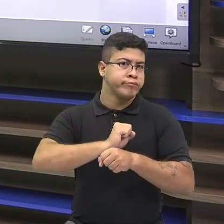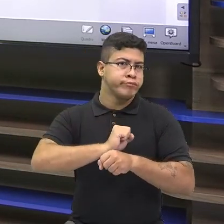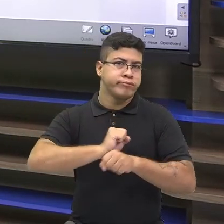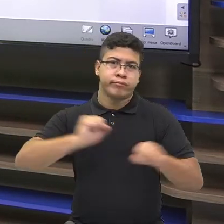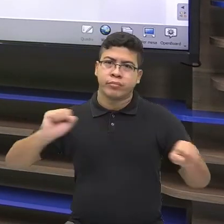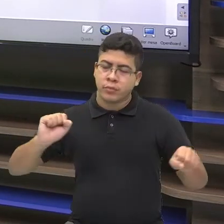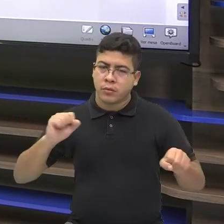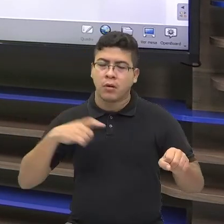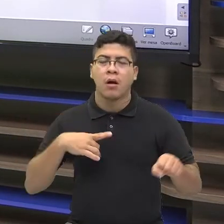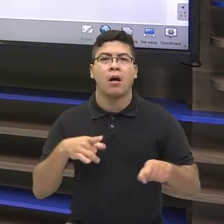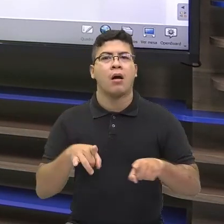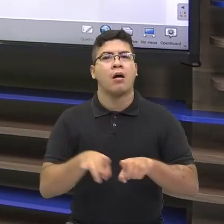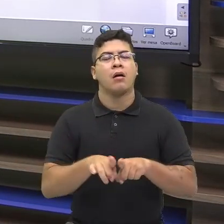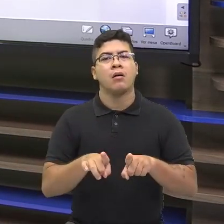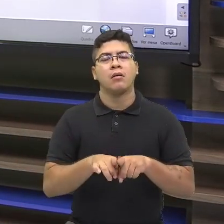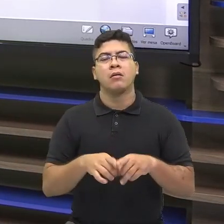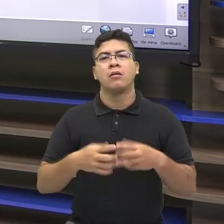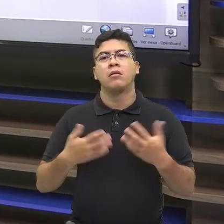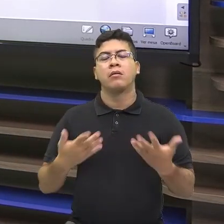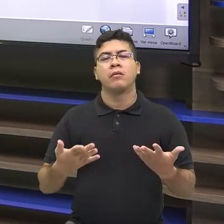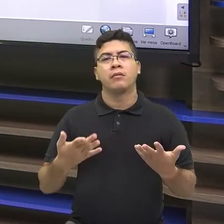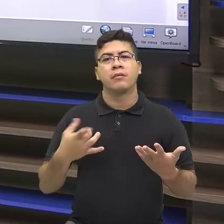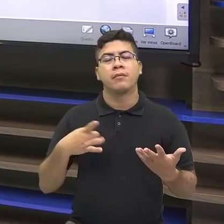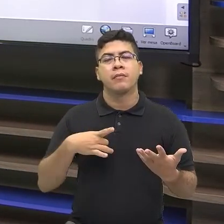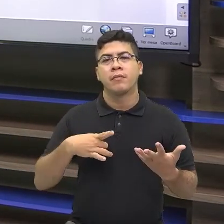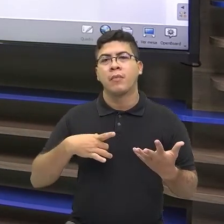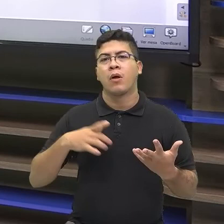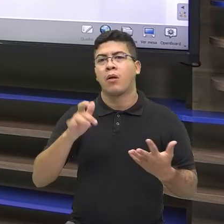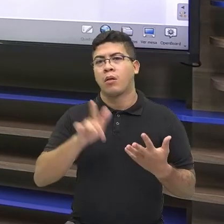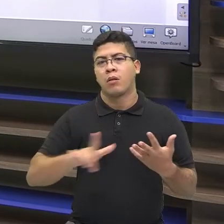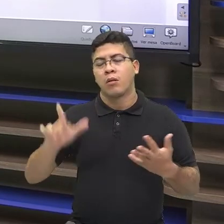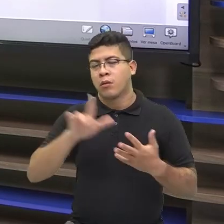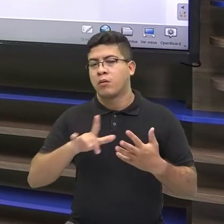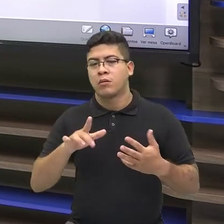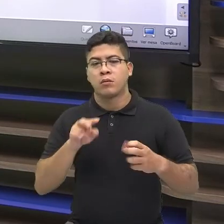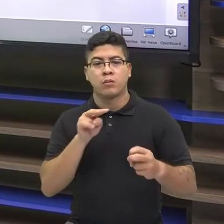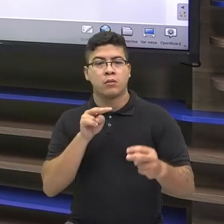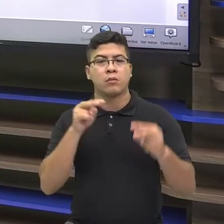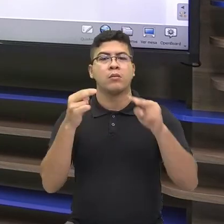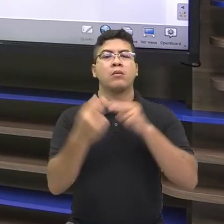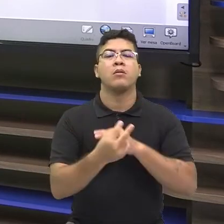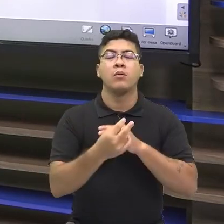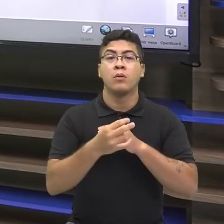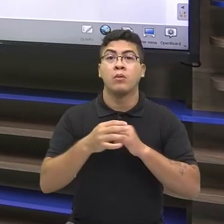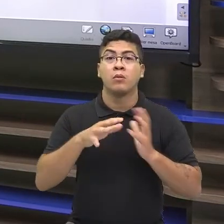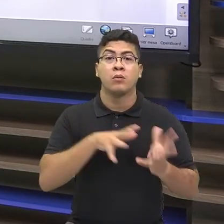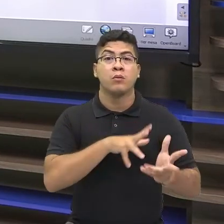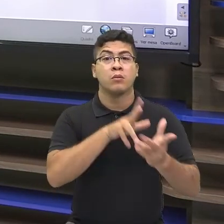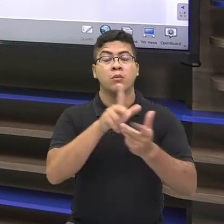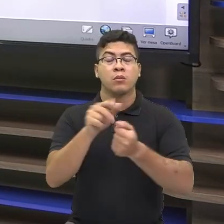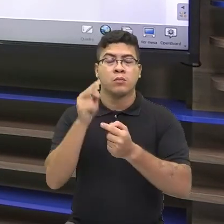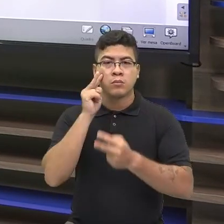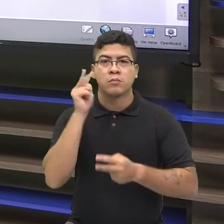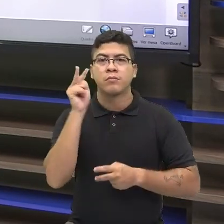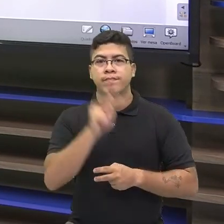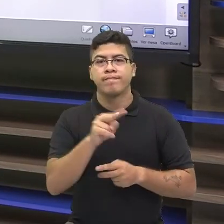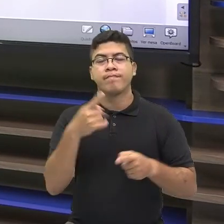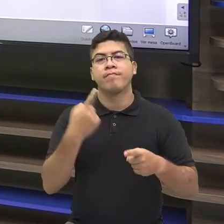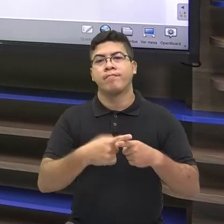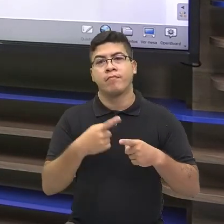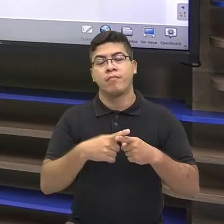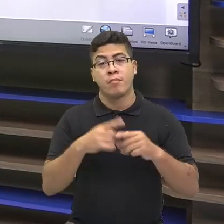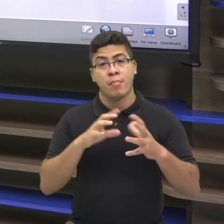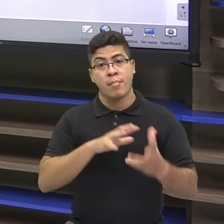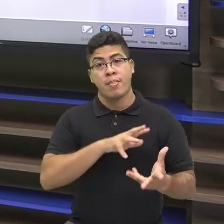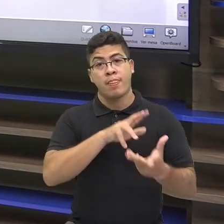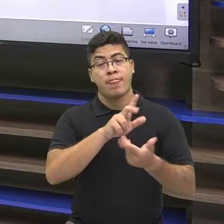visão, novas perspectivas de literatura, novas perspectivas do mundo, de ver o mundo, porque o mundo estava